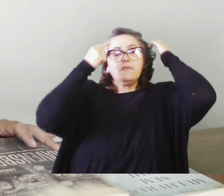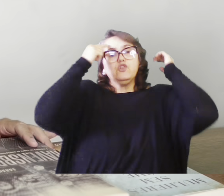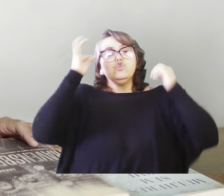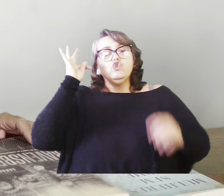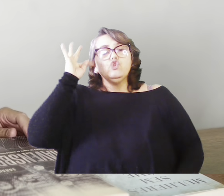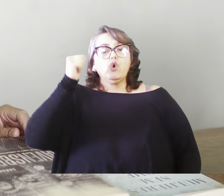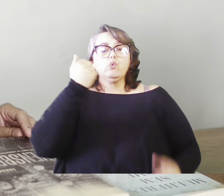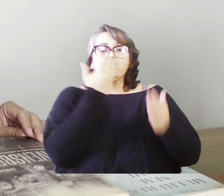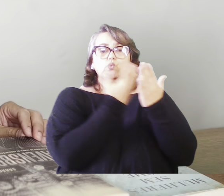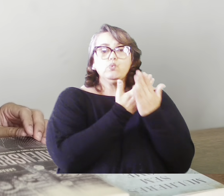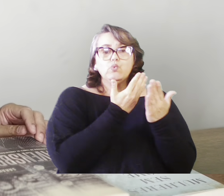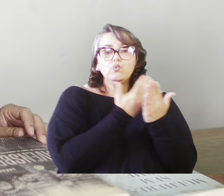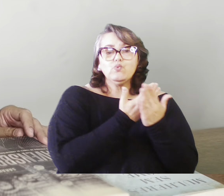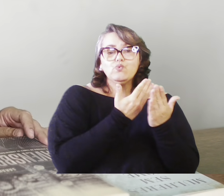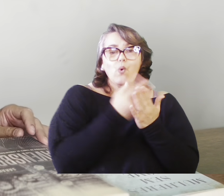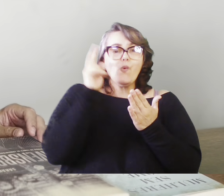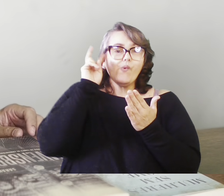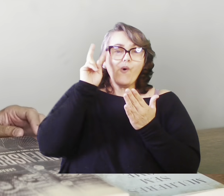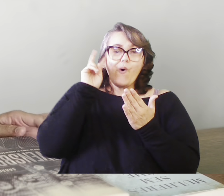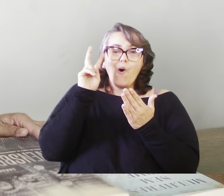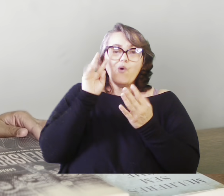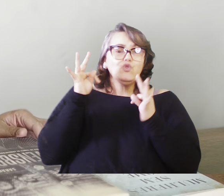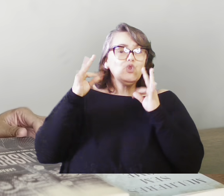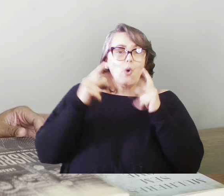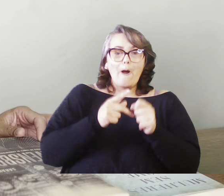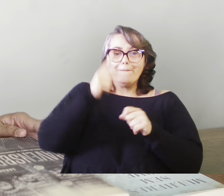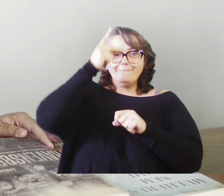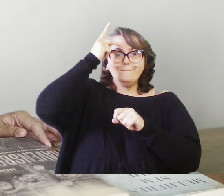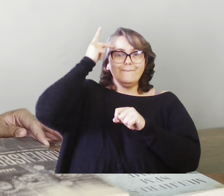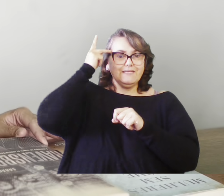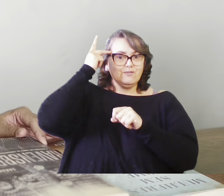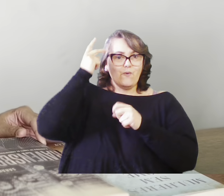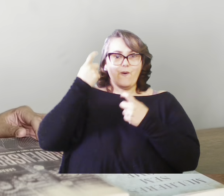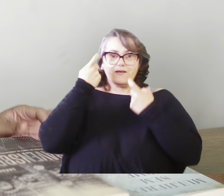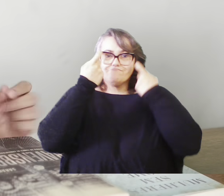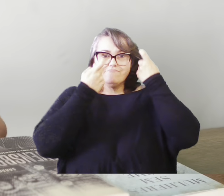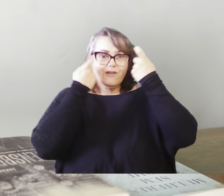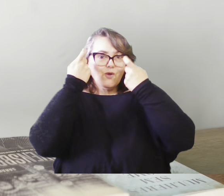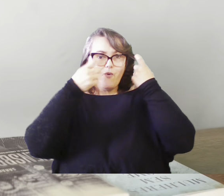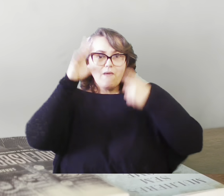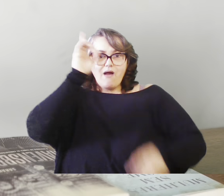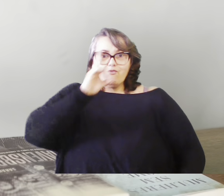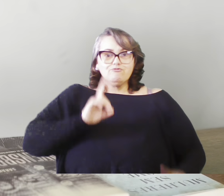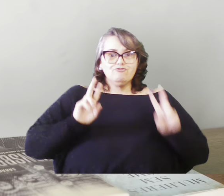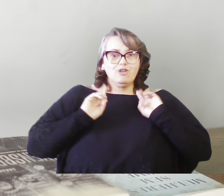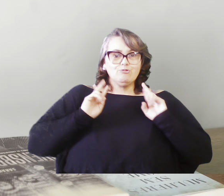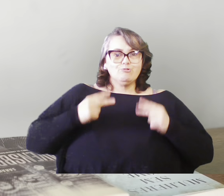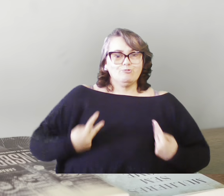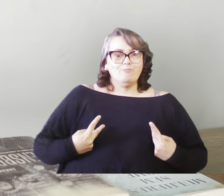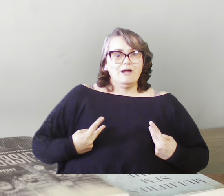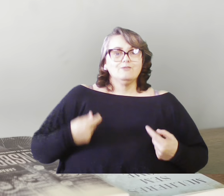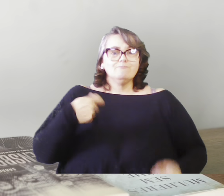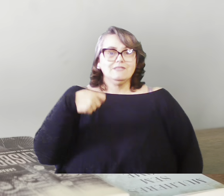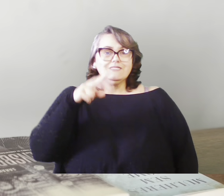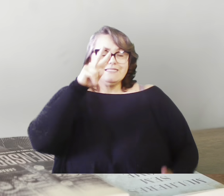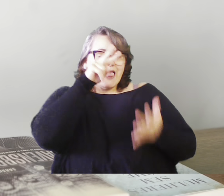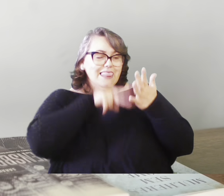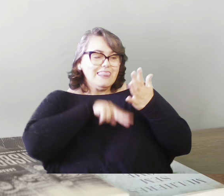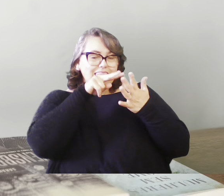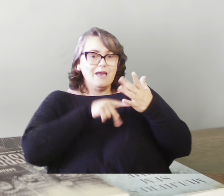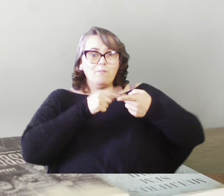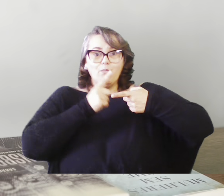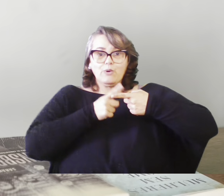eu penso que todo estudante, todo historiador, toda pessoa que se preocupa com direitos humanos deve